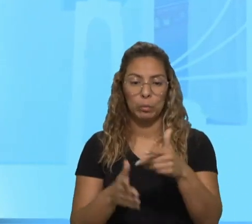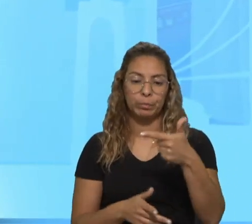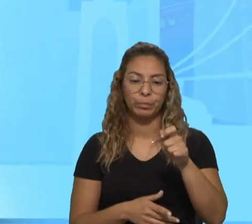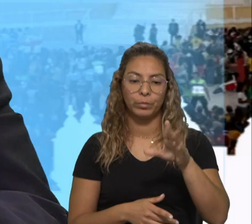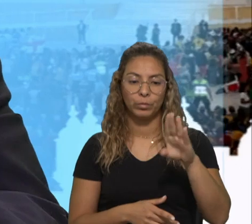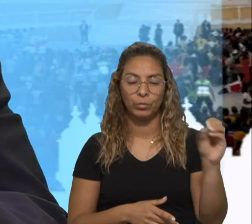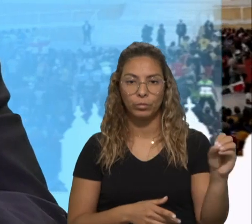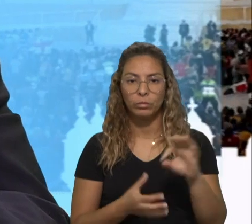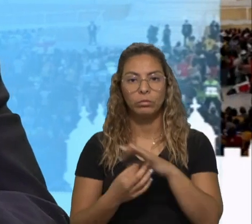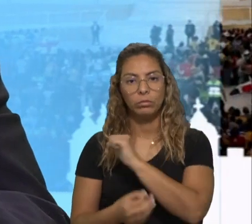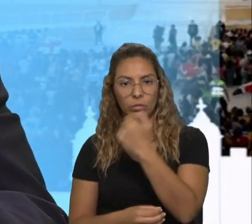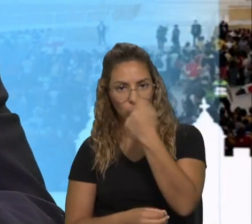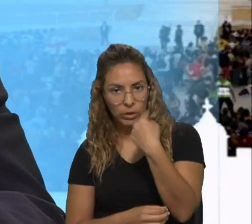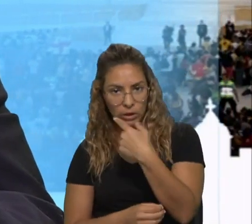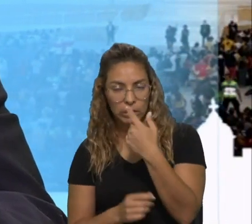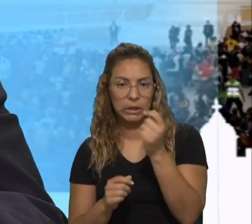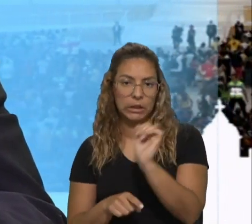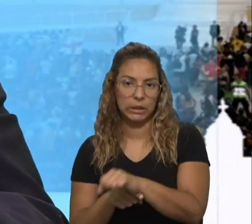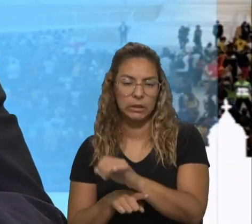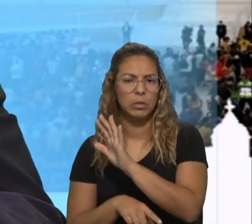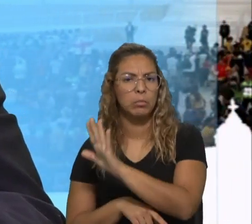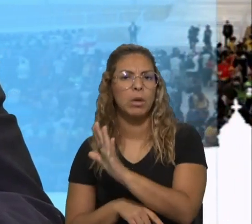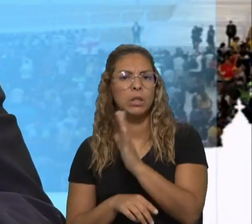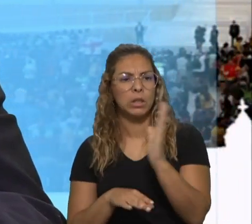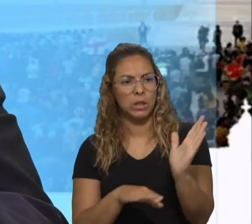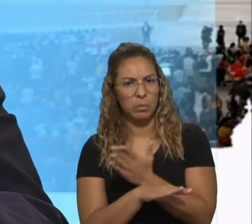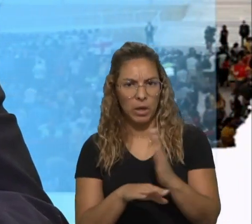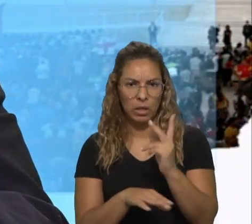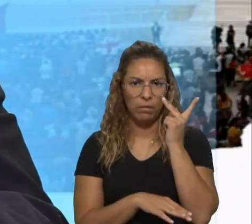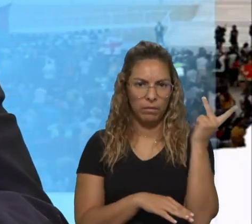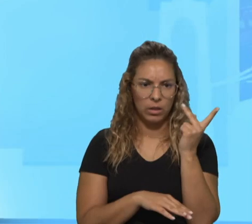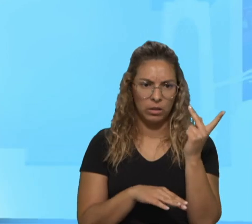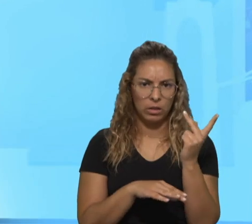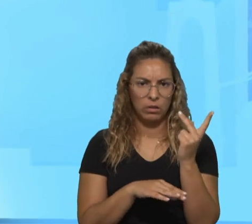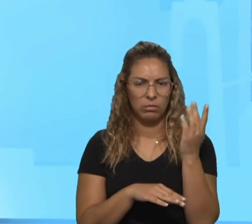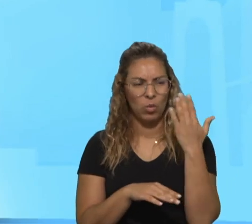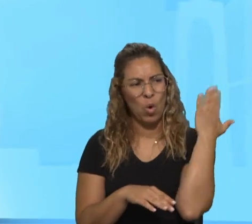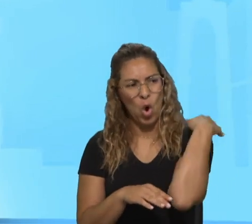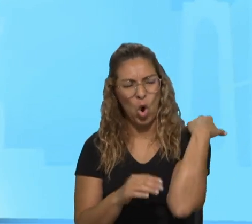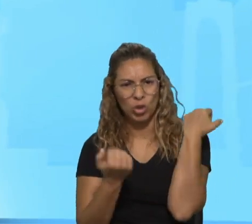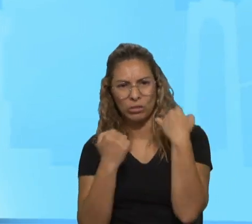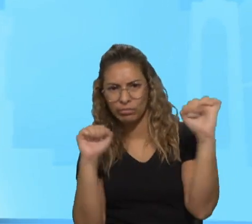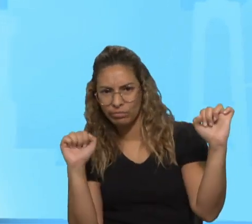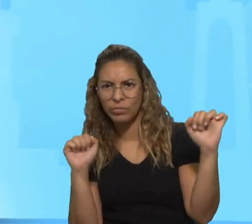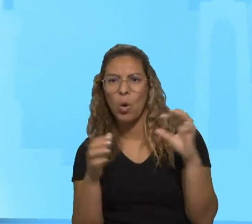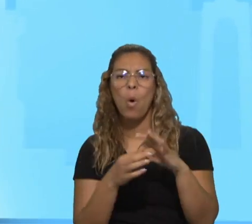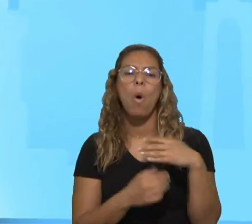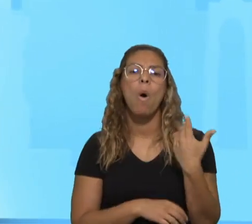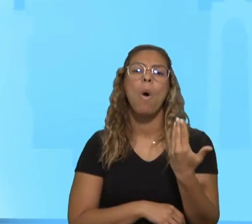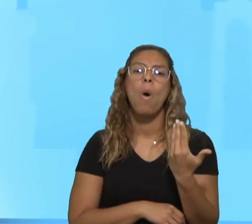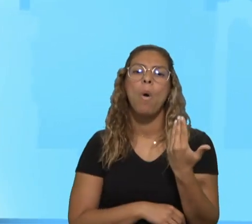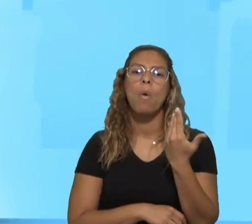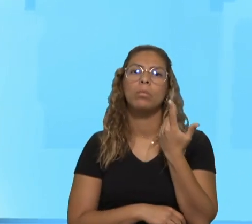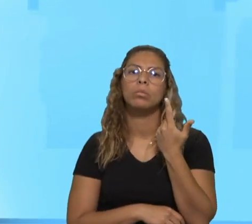mas pergunto-lhe, temos uma vida separada do Rio Tejo? Vivemos de costas voltados para aquilo que o